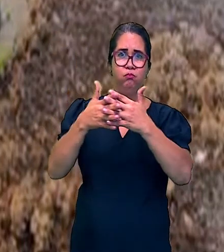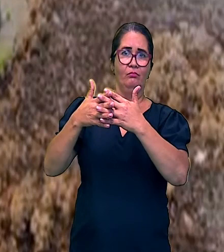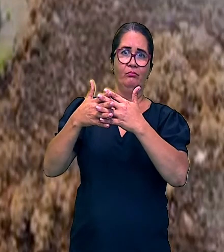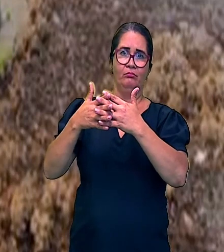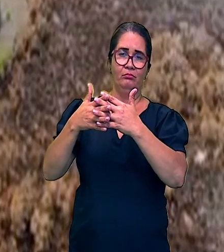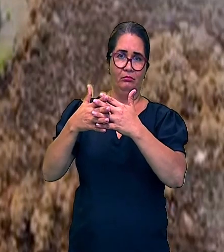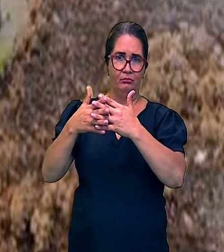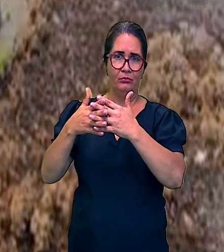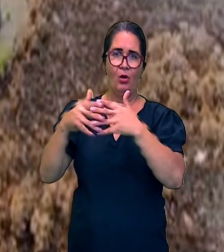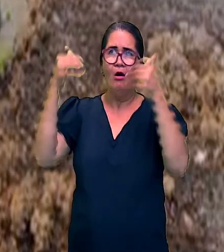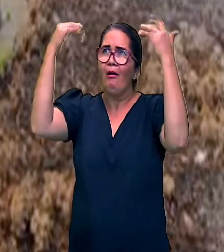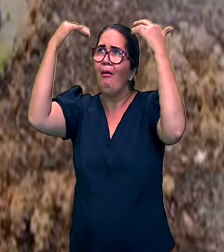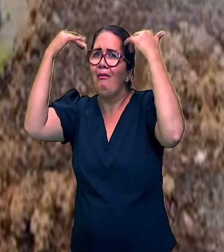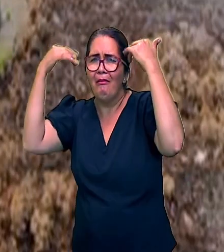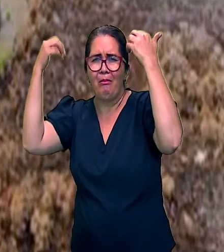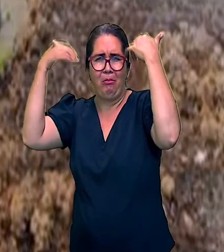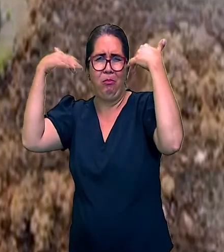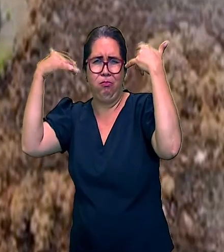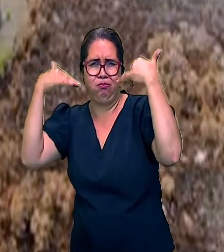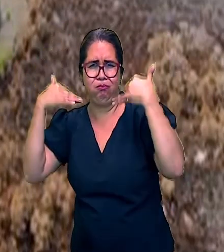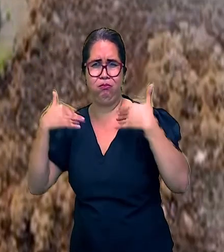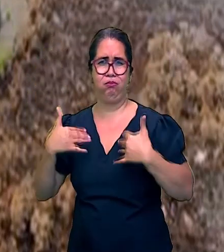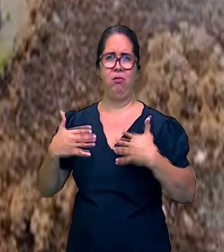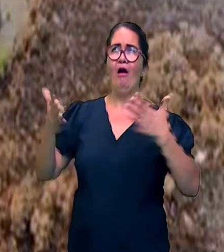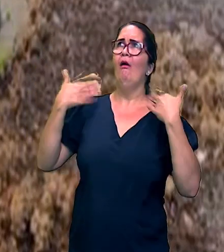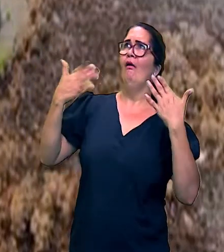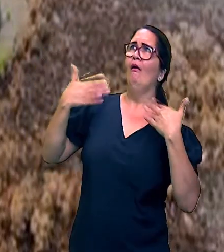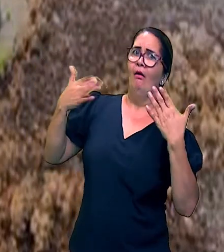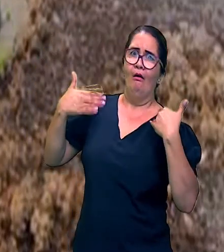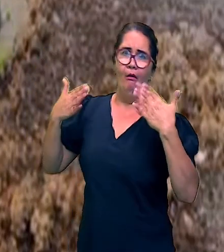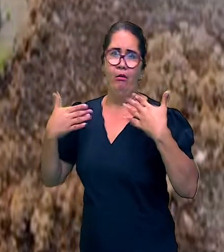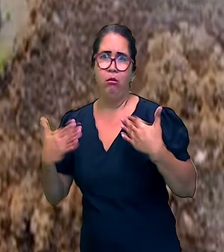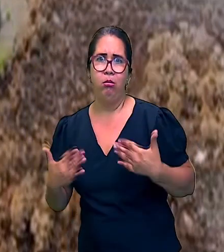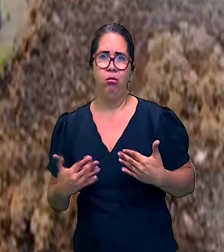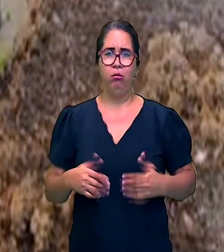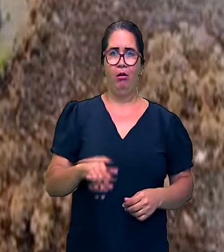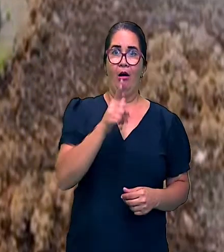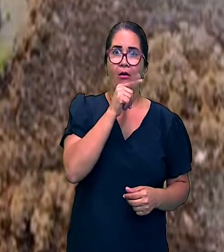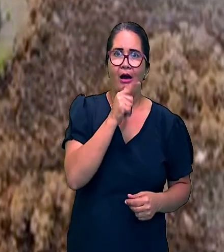Queríamos um ambiente mais agradável, um ar menos poluído e